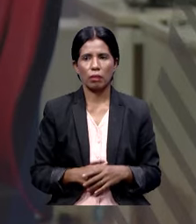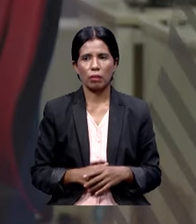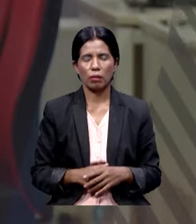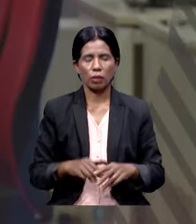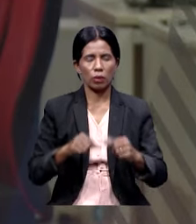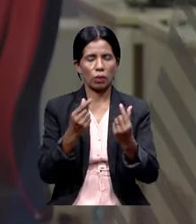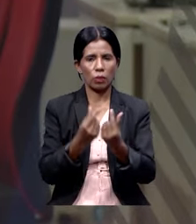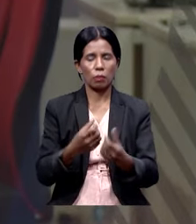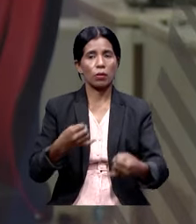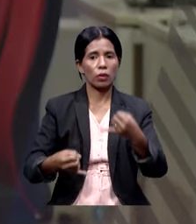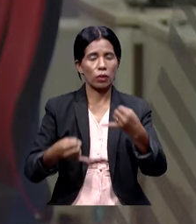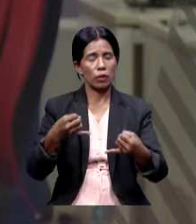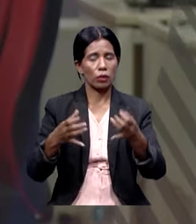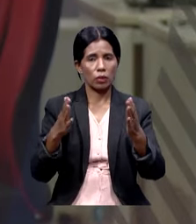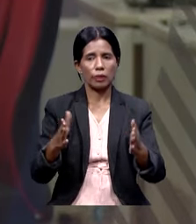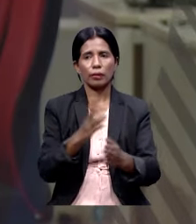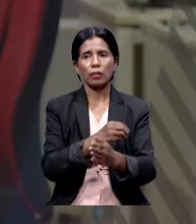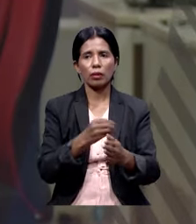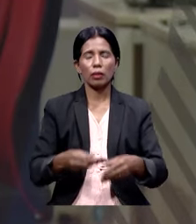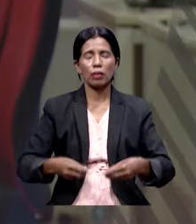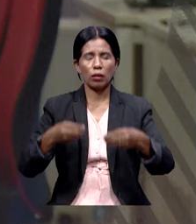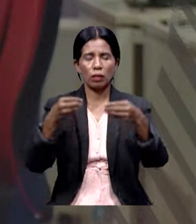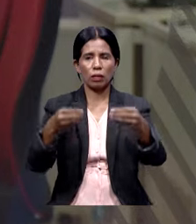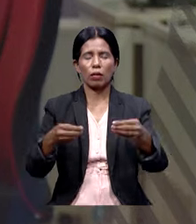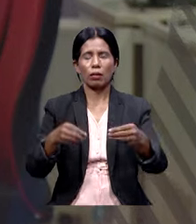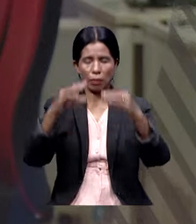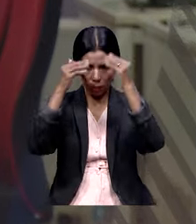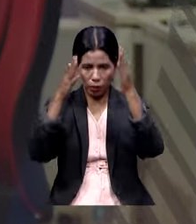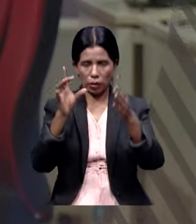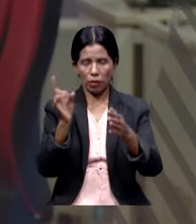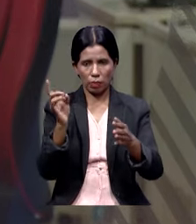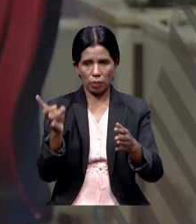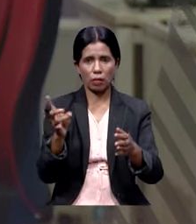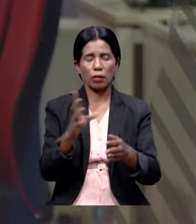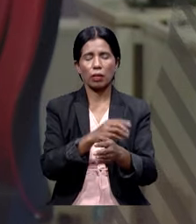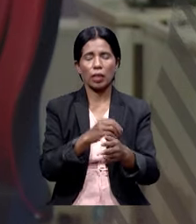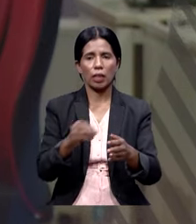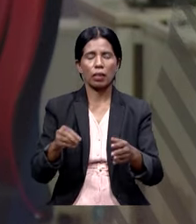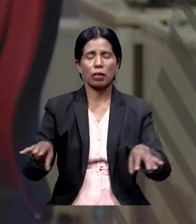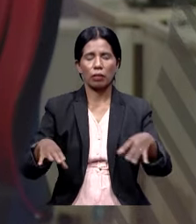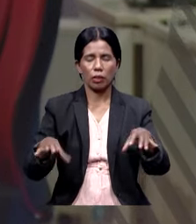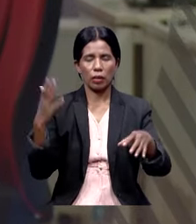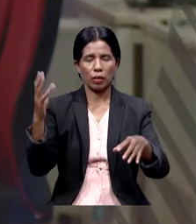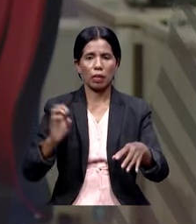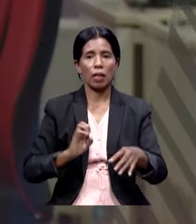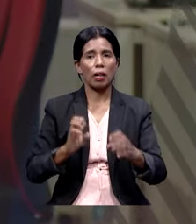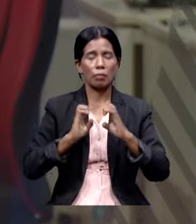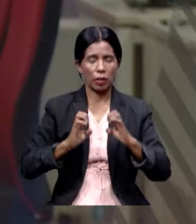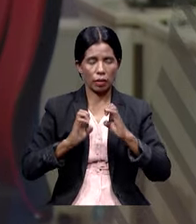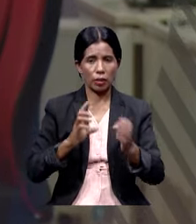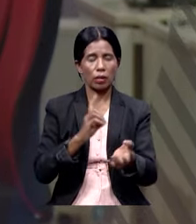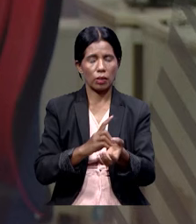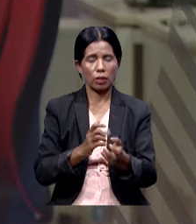Echipa Jure entrega uno profesional saúde o alunulo Racing, ba Serviço Nacional Ambulância no Emergência Médica, jodi